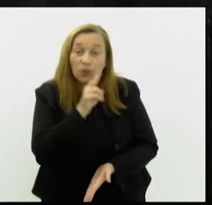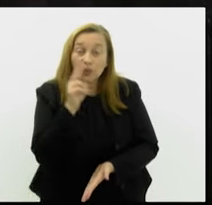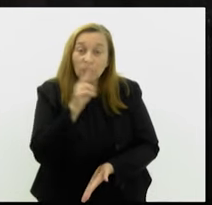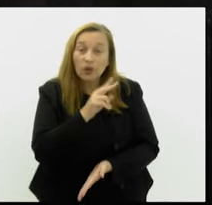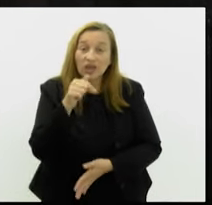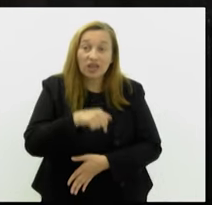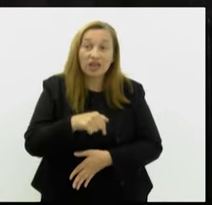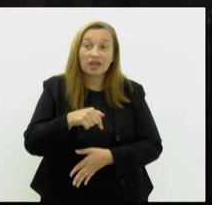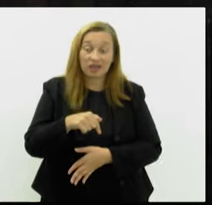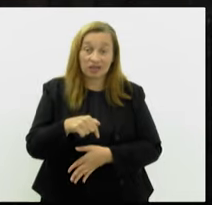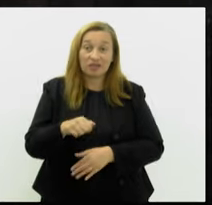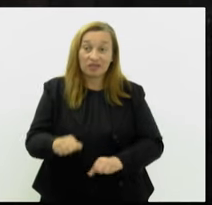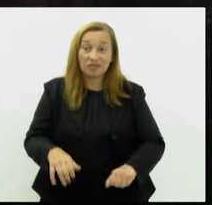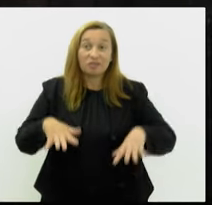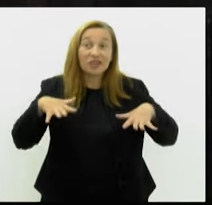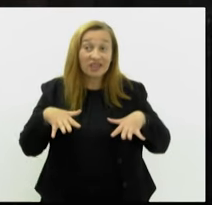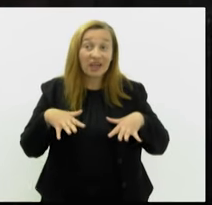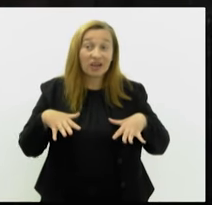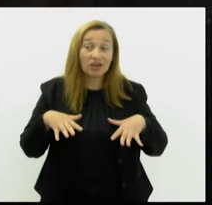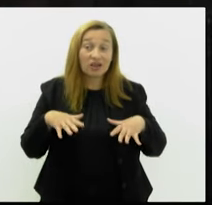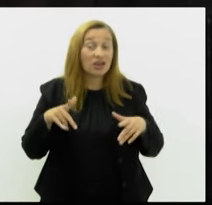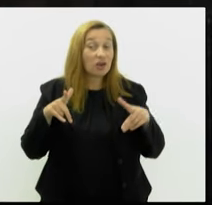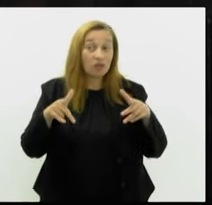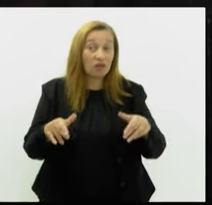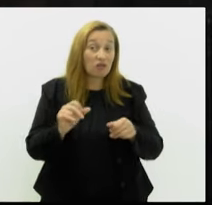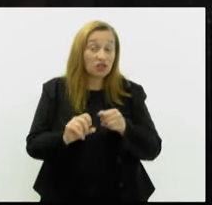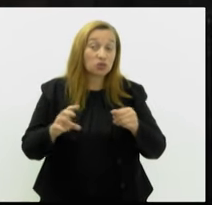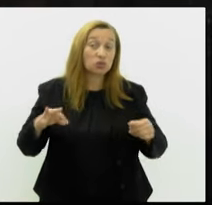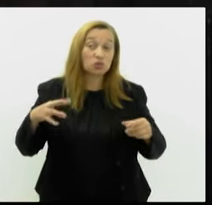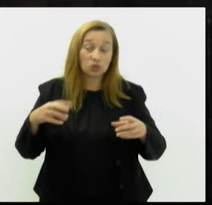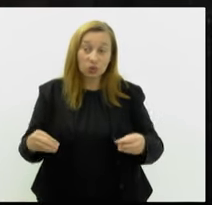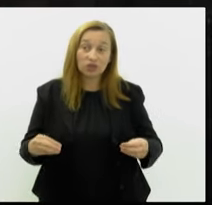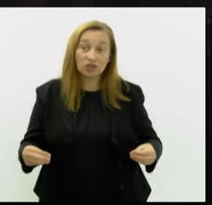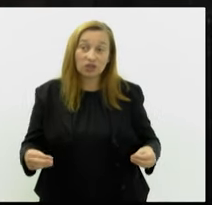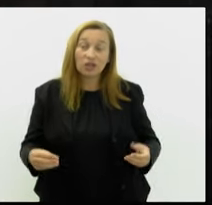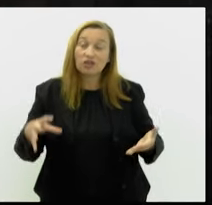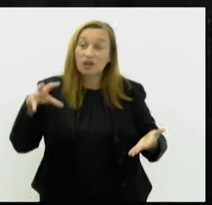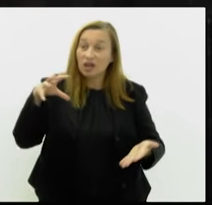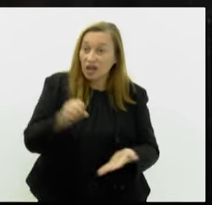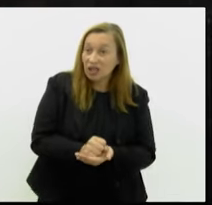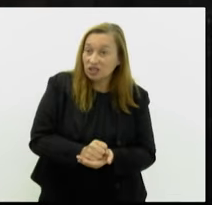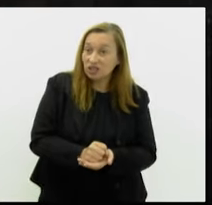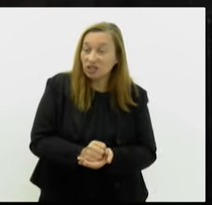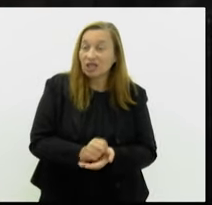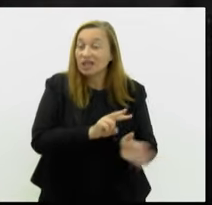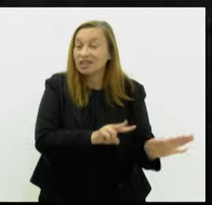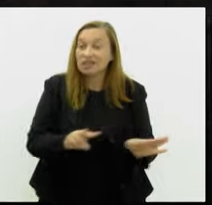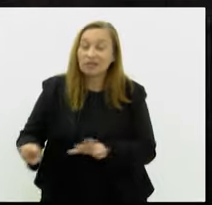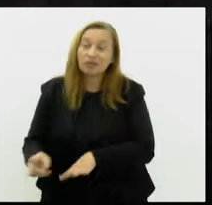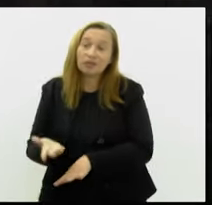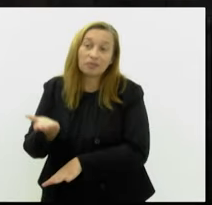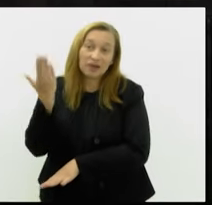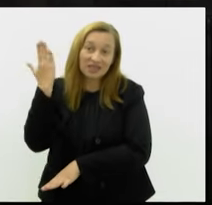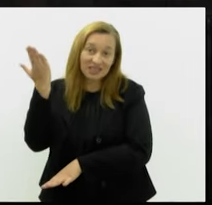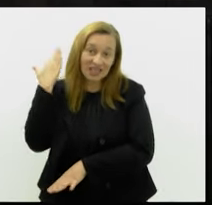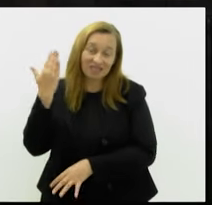plenário, como assino todas. Ele foi protocolado a semana passada.